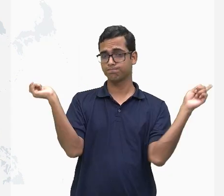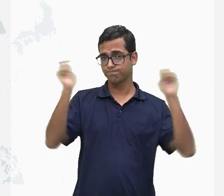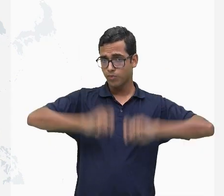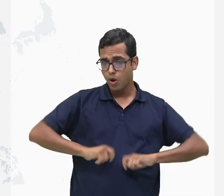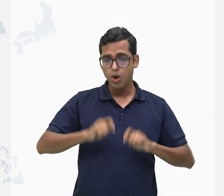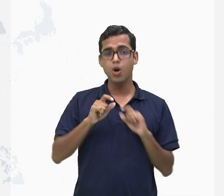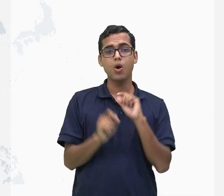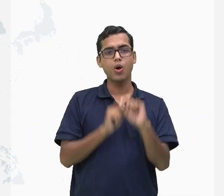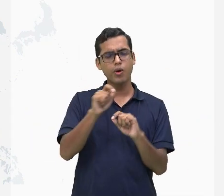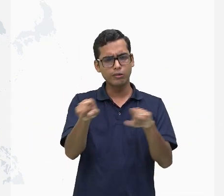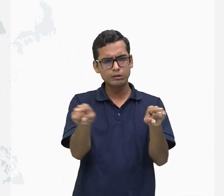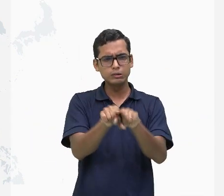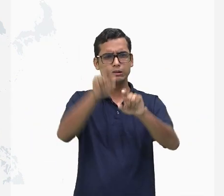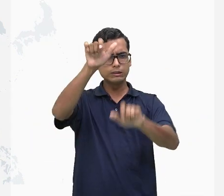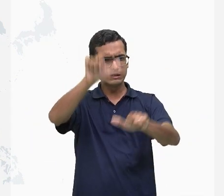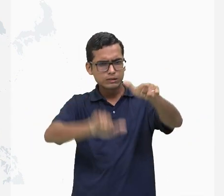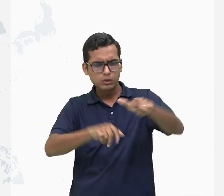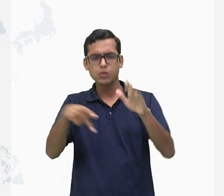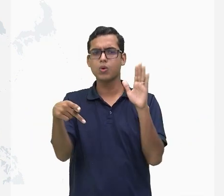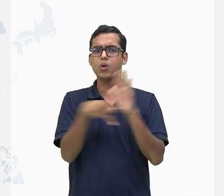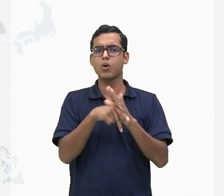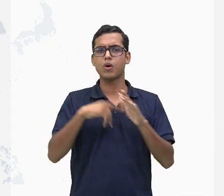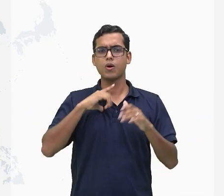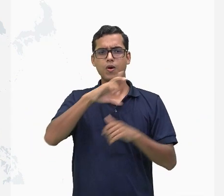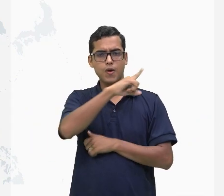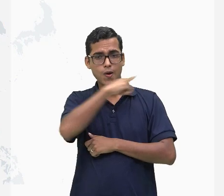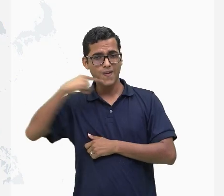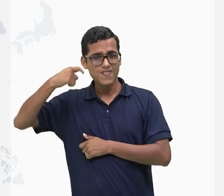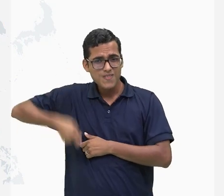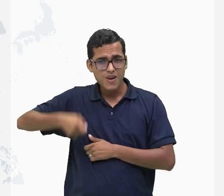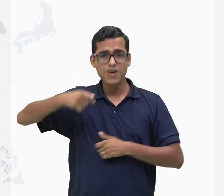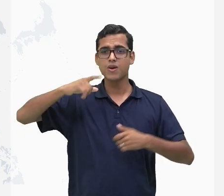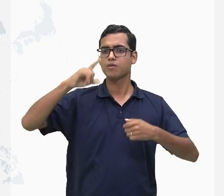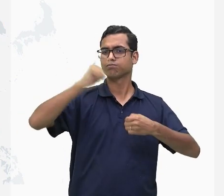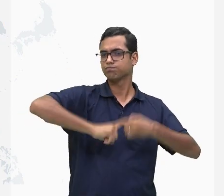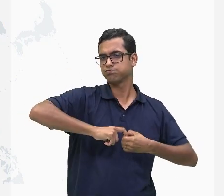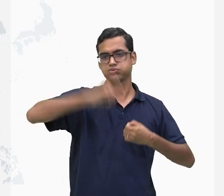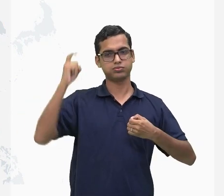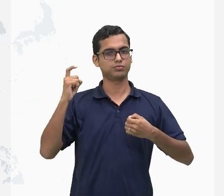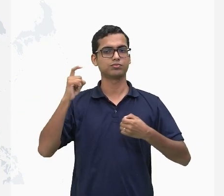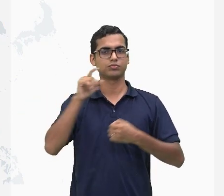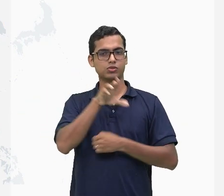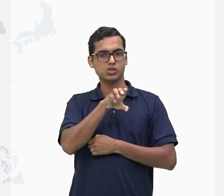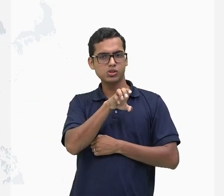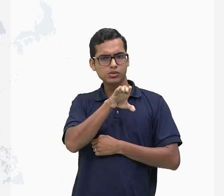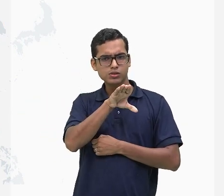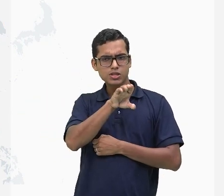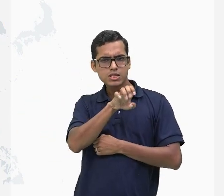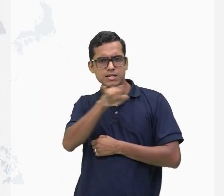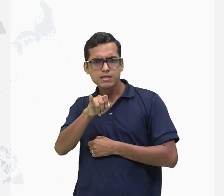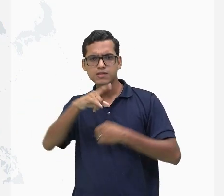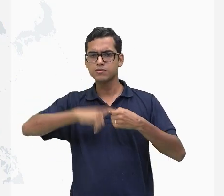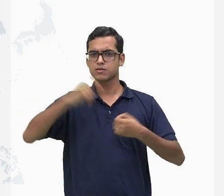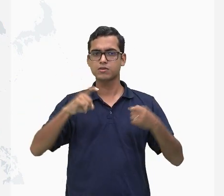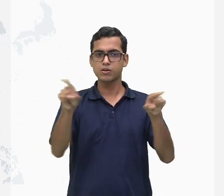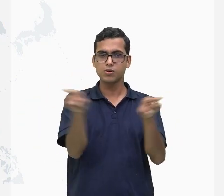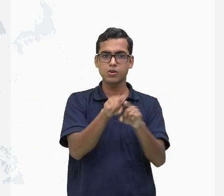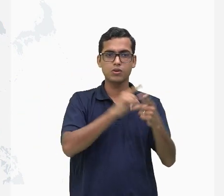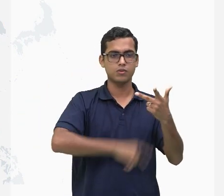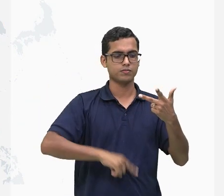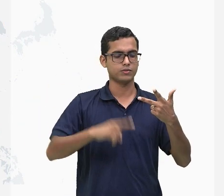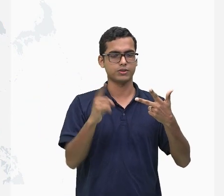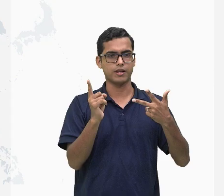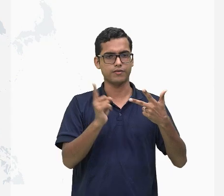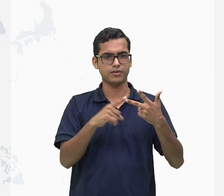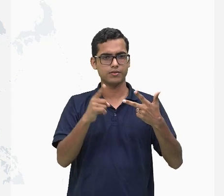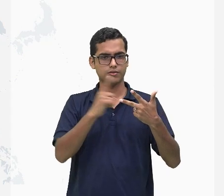aí, a gente analisando, a Ucrânia ela não vai querer fazer mais parte da CEI, tá? Mas Moldávia,